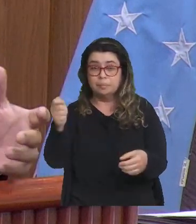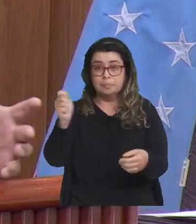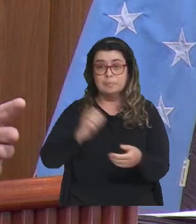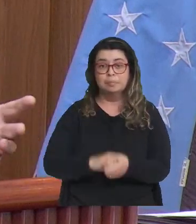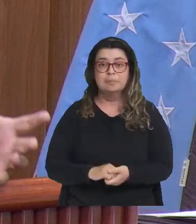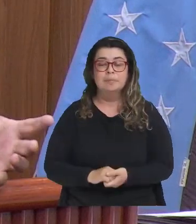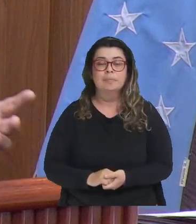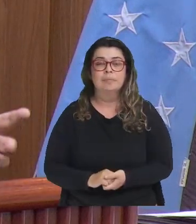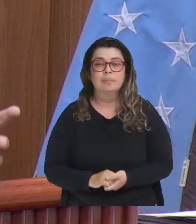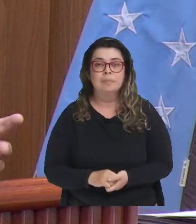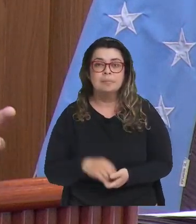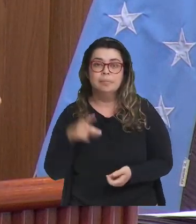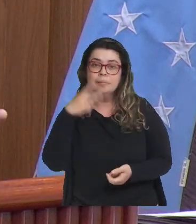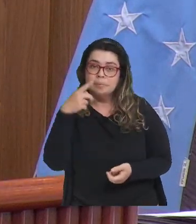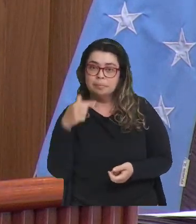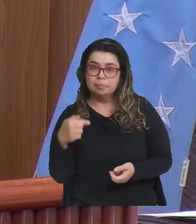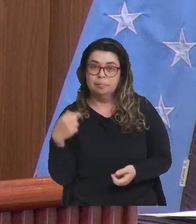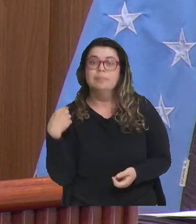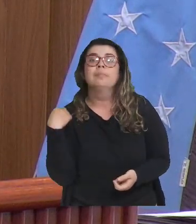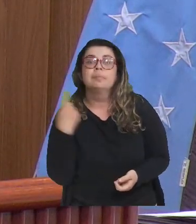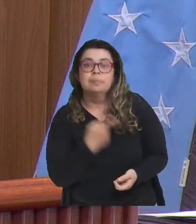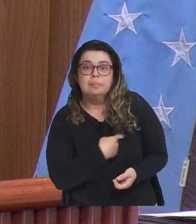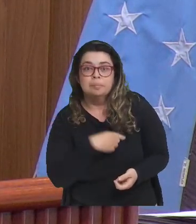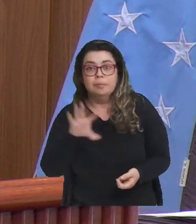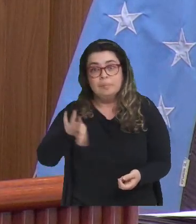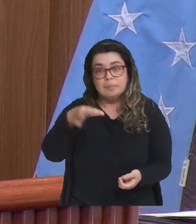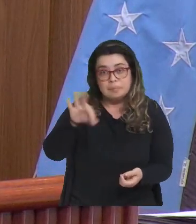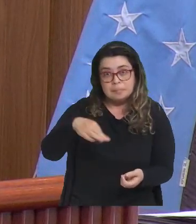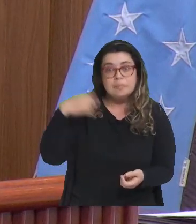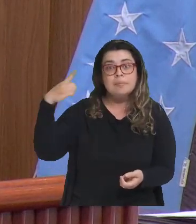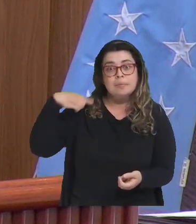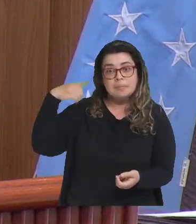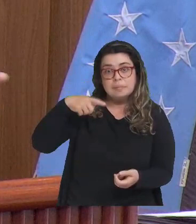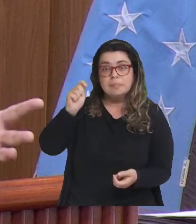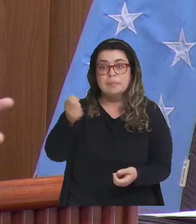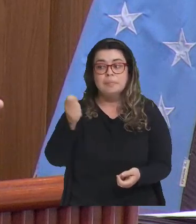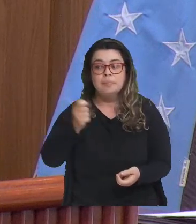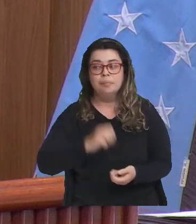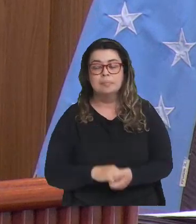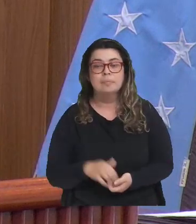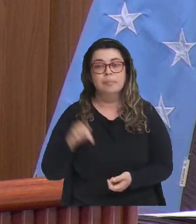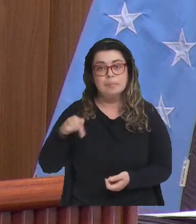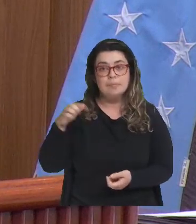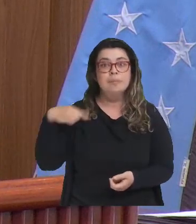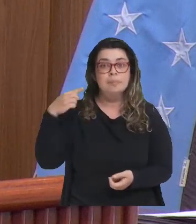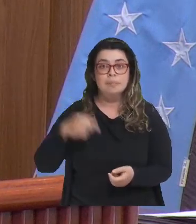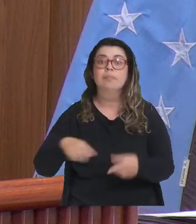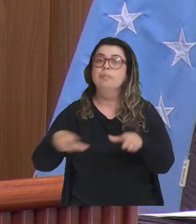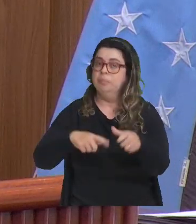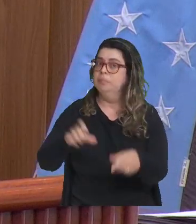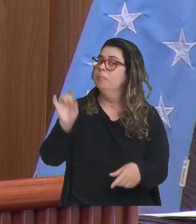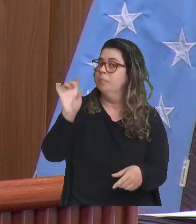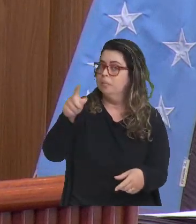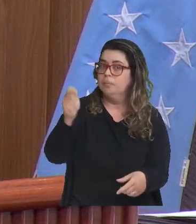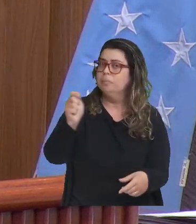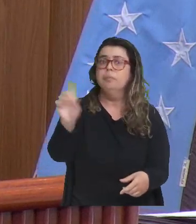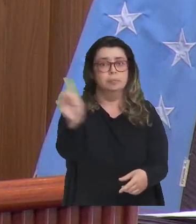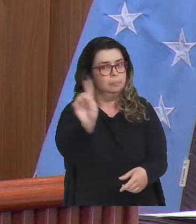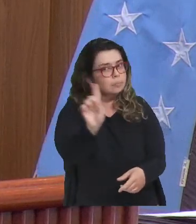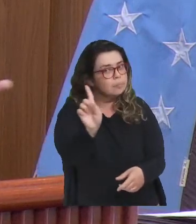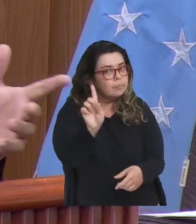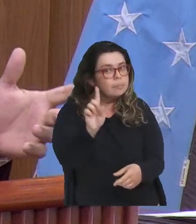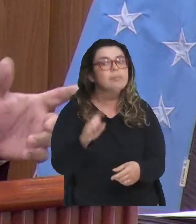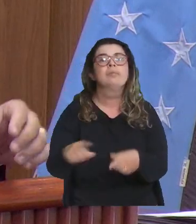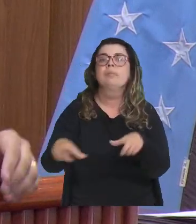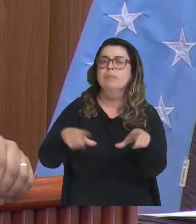dizer que nós, elegendo um deputado de Assis, esse deputado tem que trabalhar só para Assis. Não, ele tem que